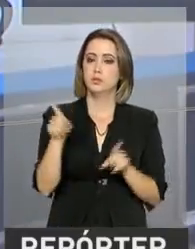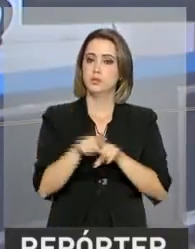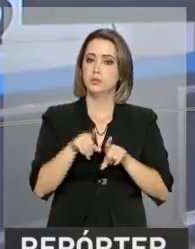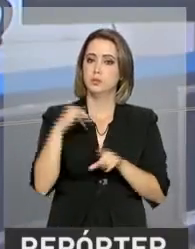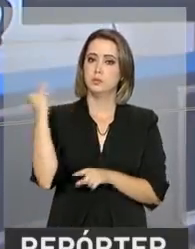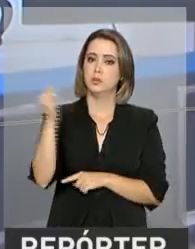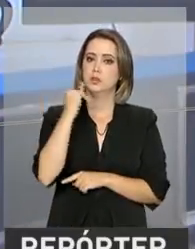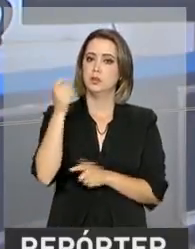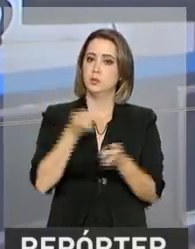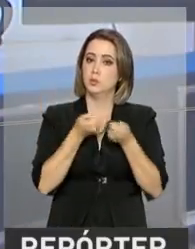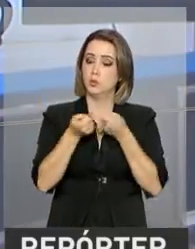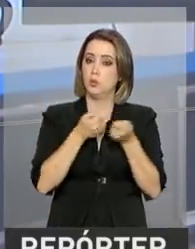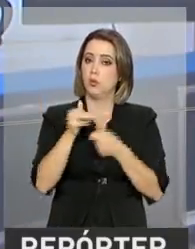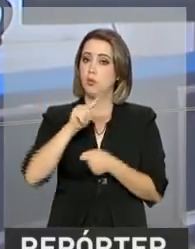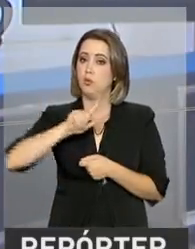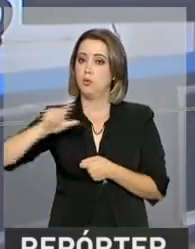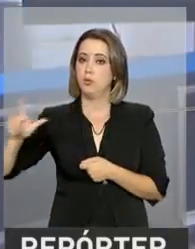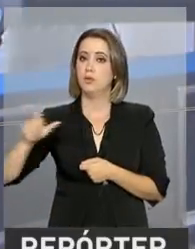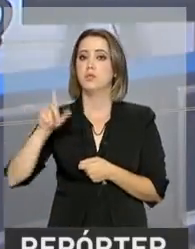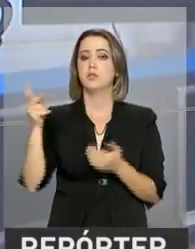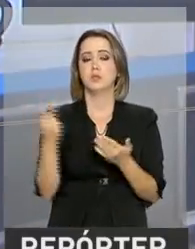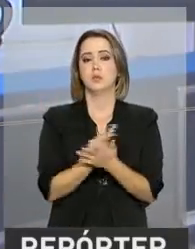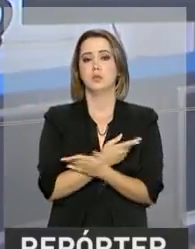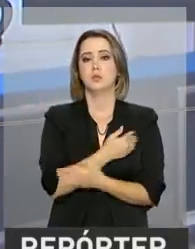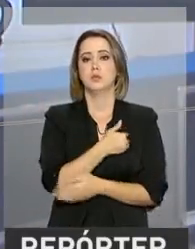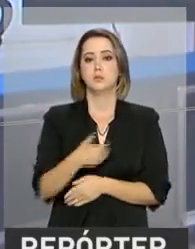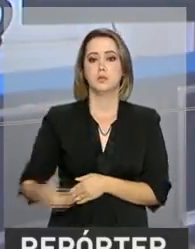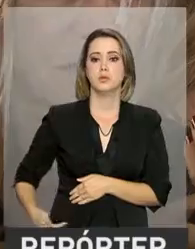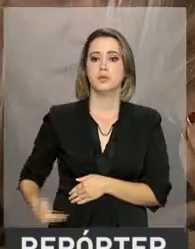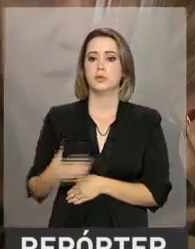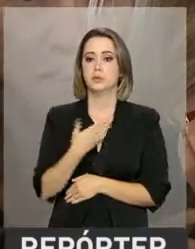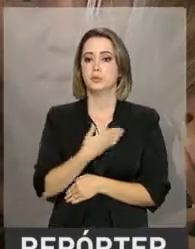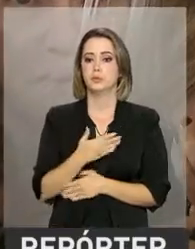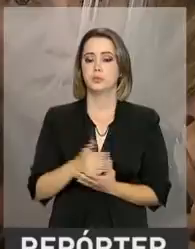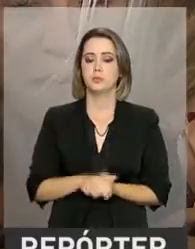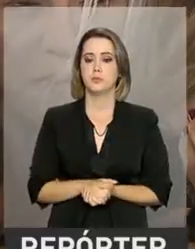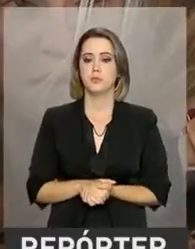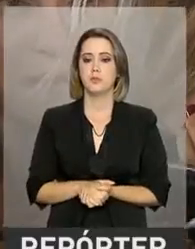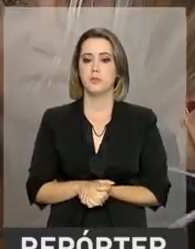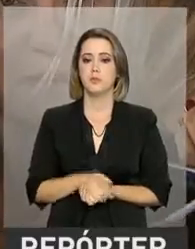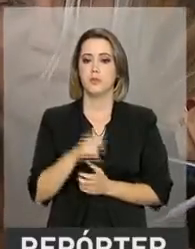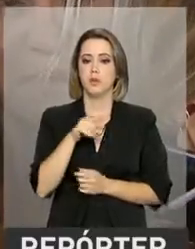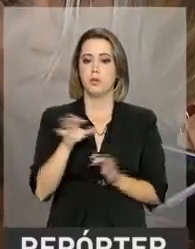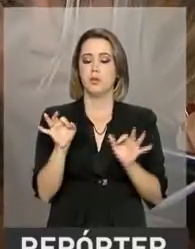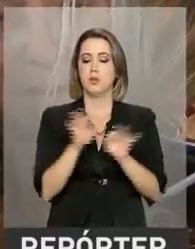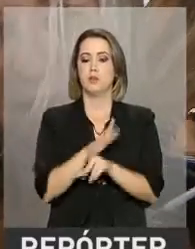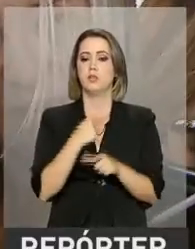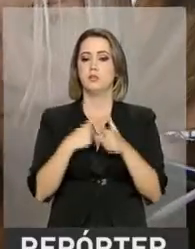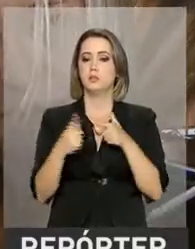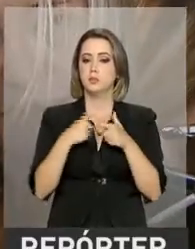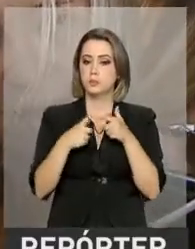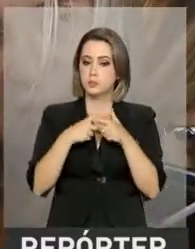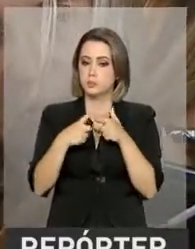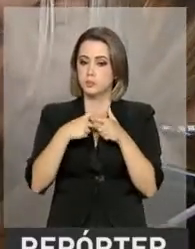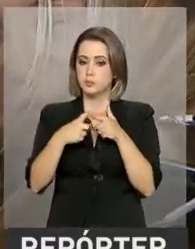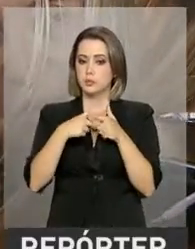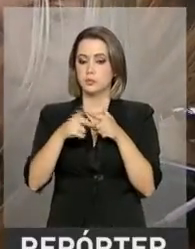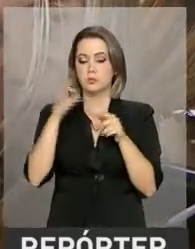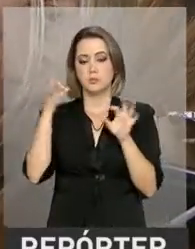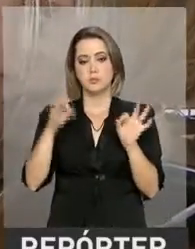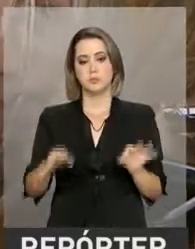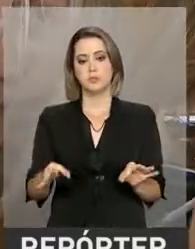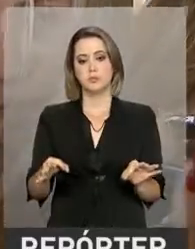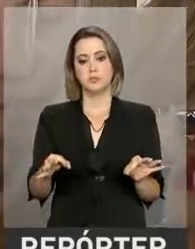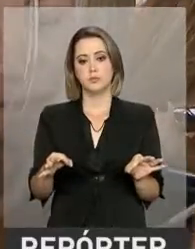importância do ajuste fiscal feito pelo governo o que vai resolver o problema de fato